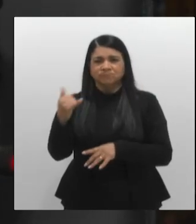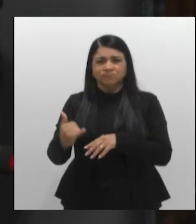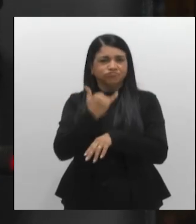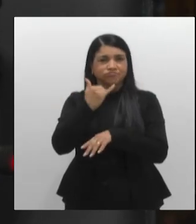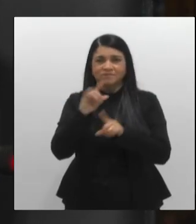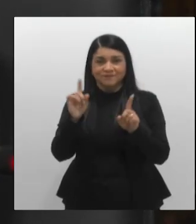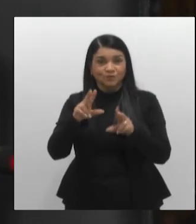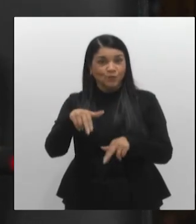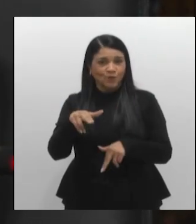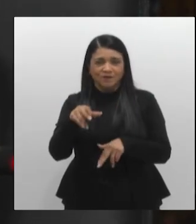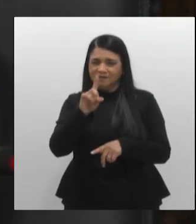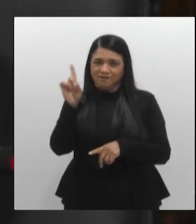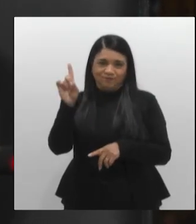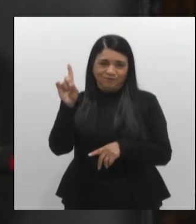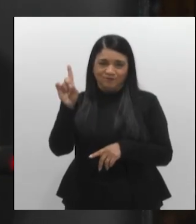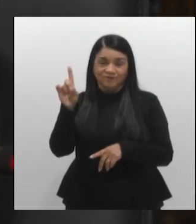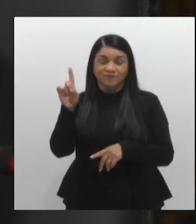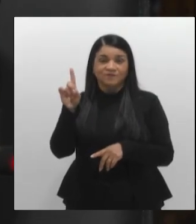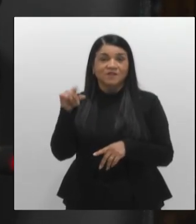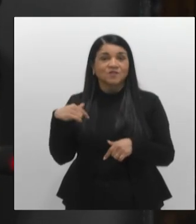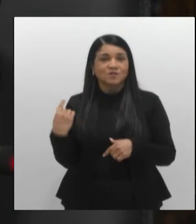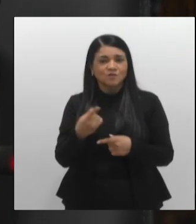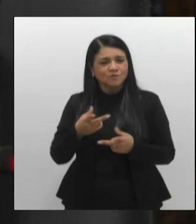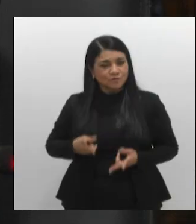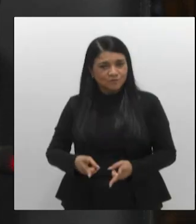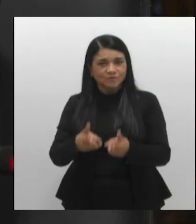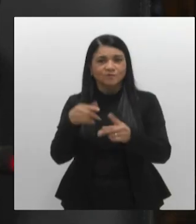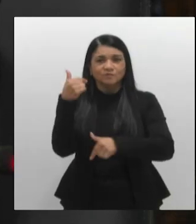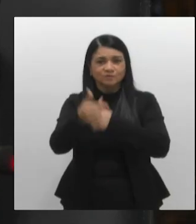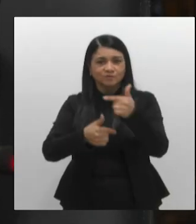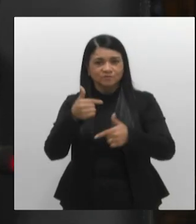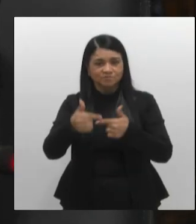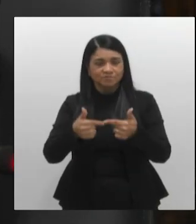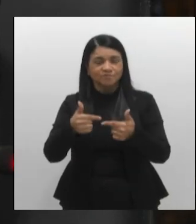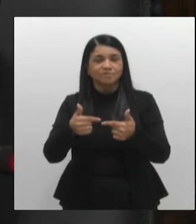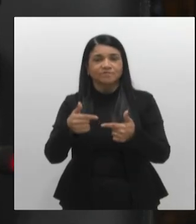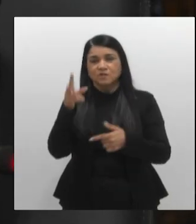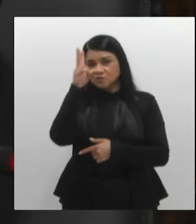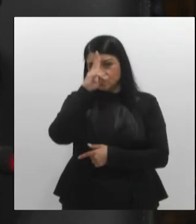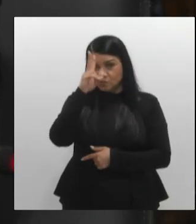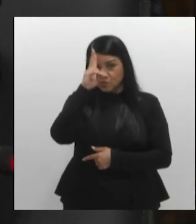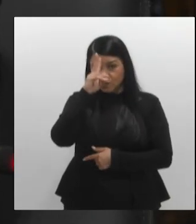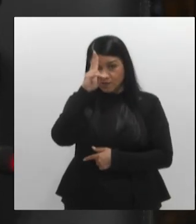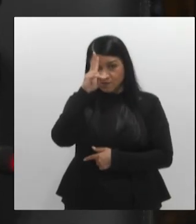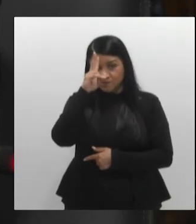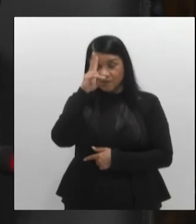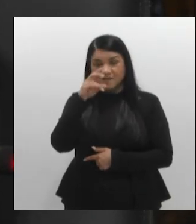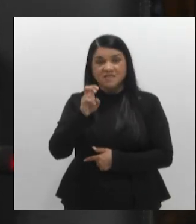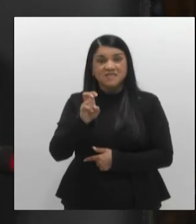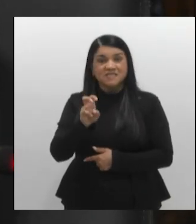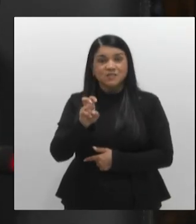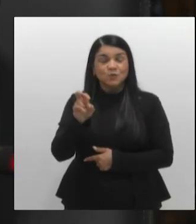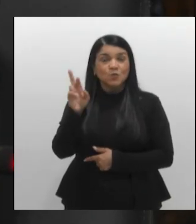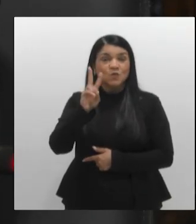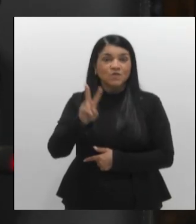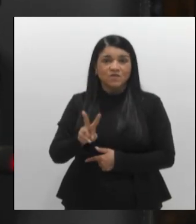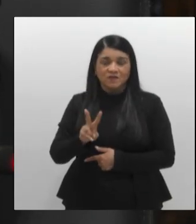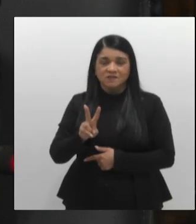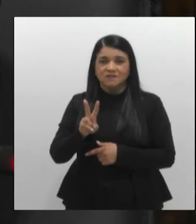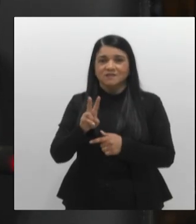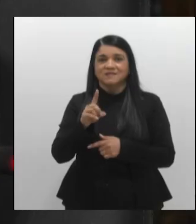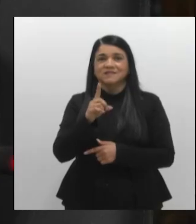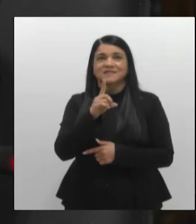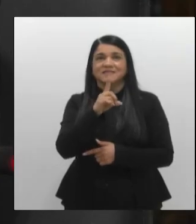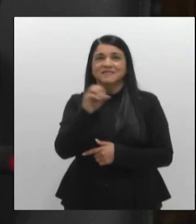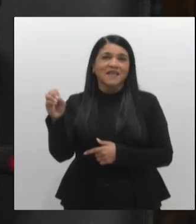a parte que nos cabe na continuação dessa belíssima história, quase 5 vezes centenária, da